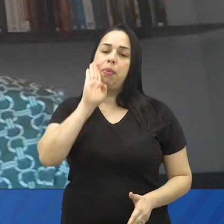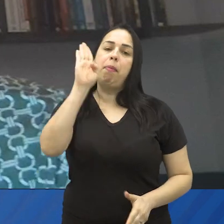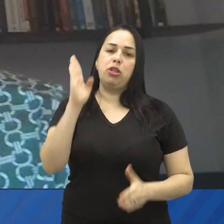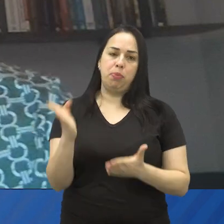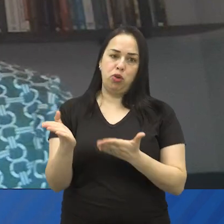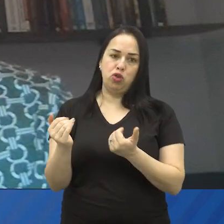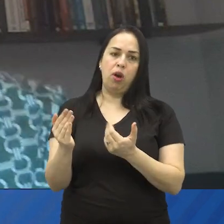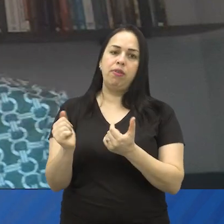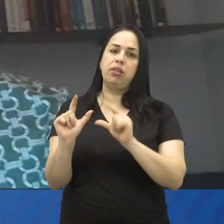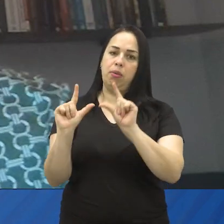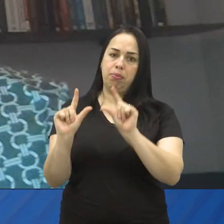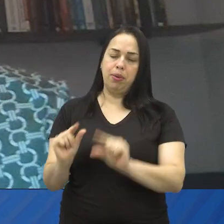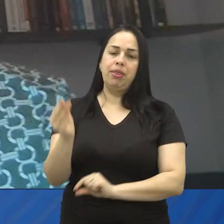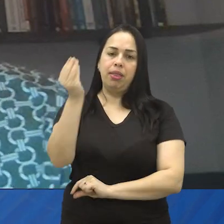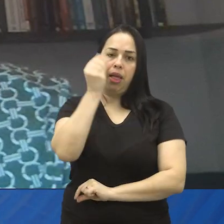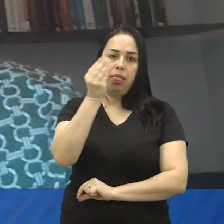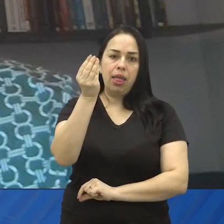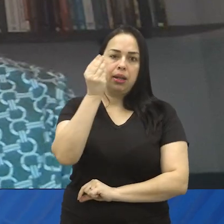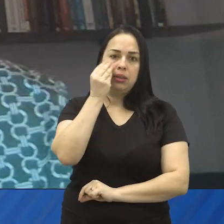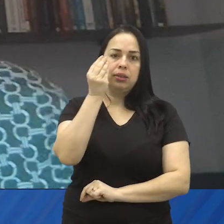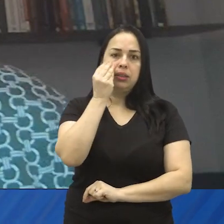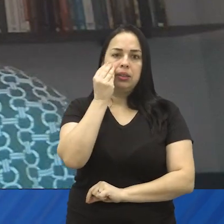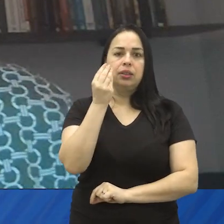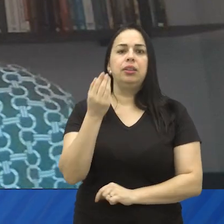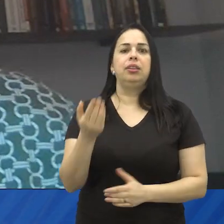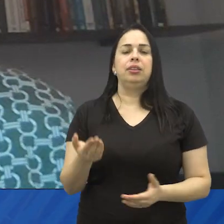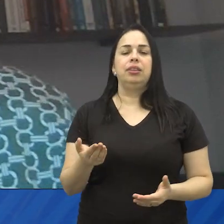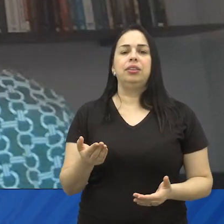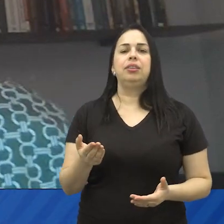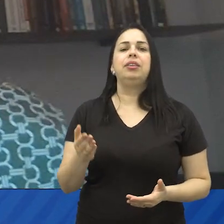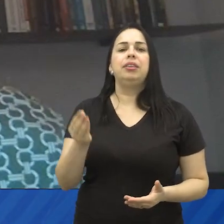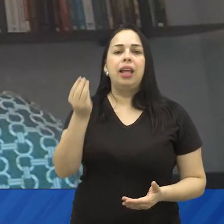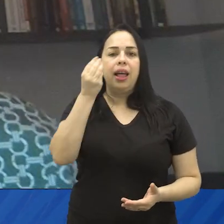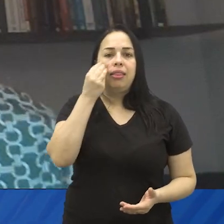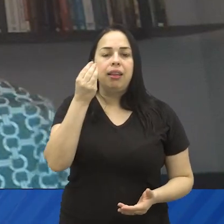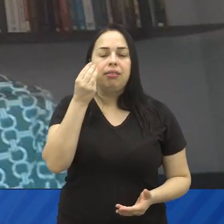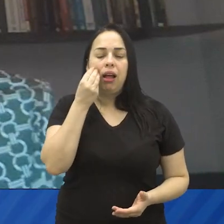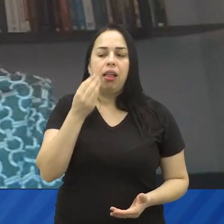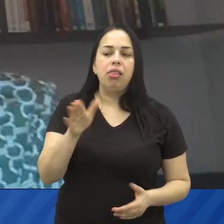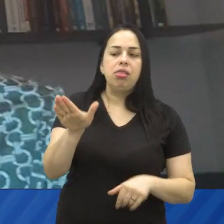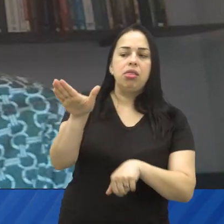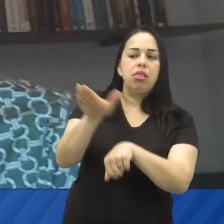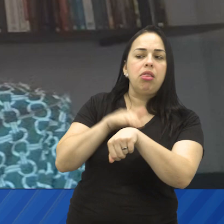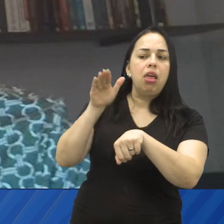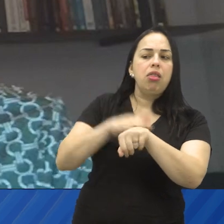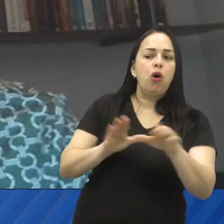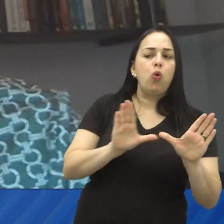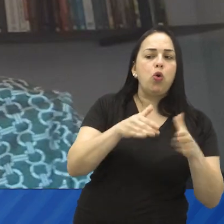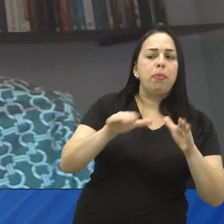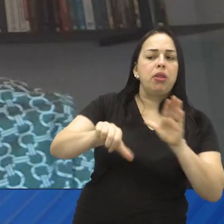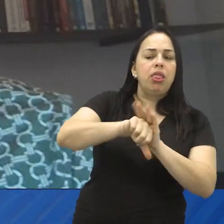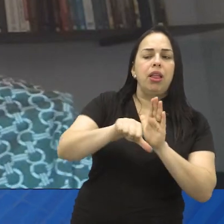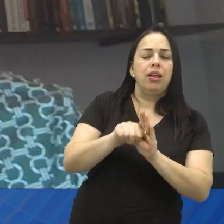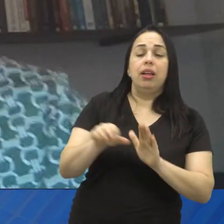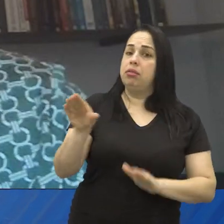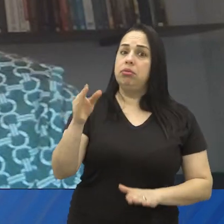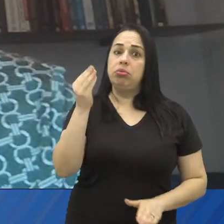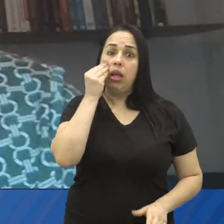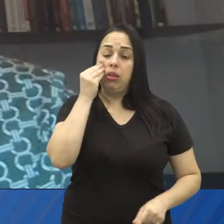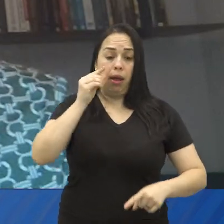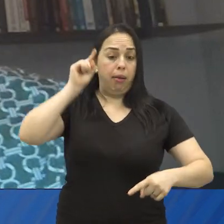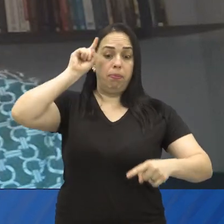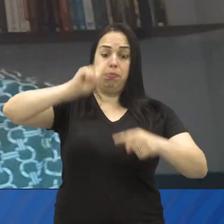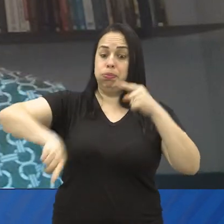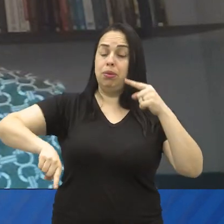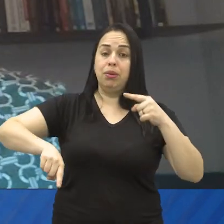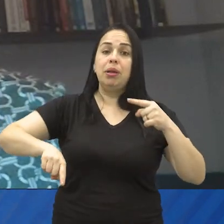um índice de violência alto, que eles não sejam içados pela criminalidade organizada, né, o que